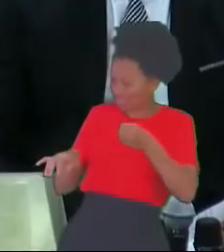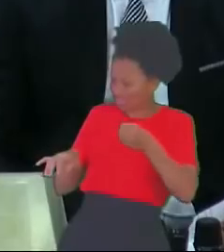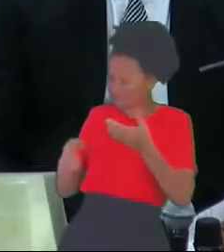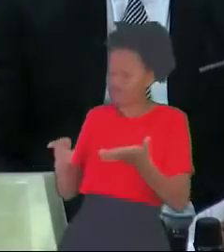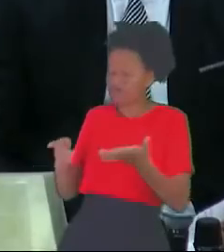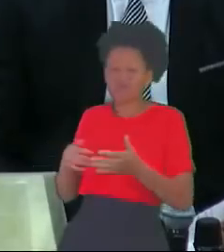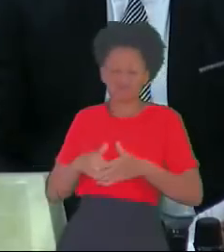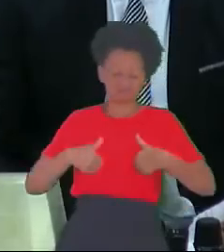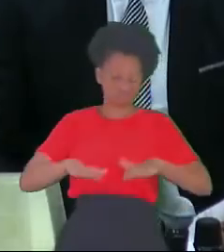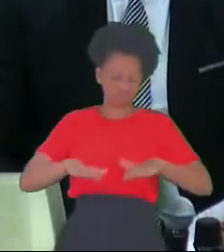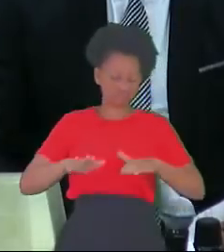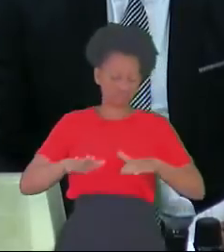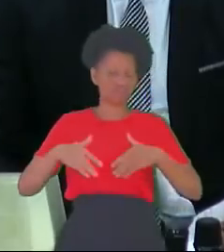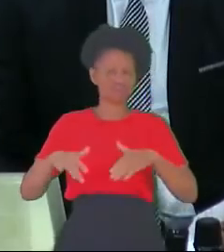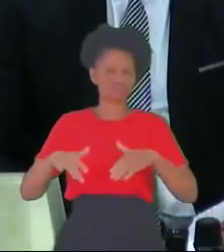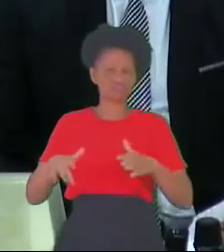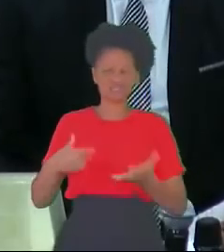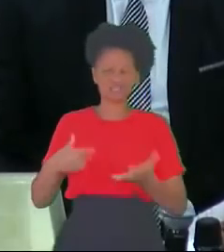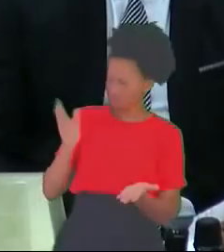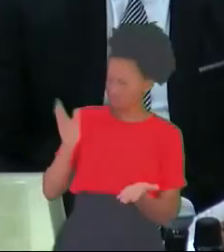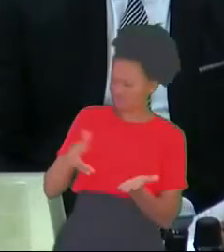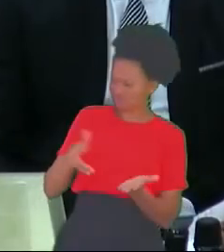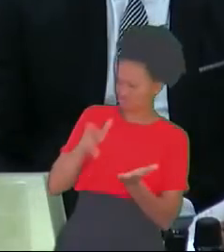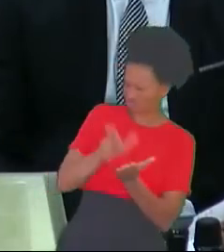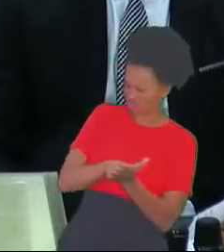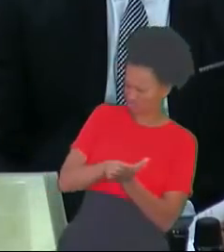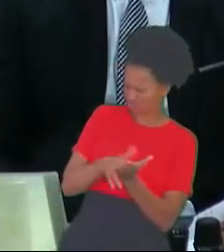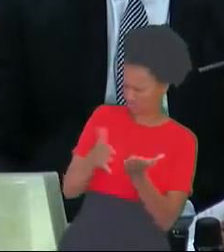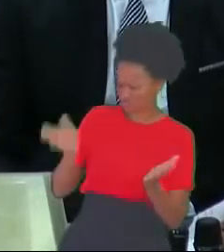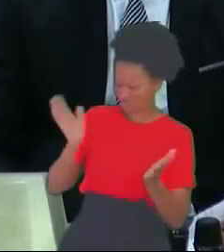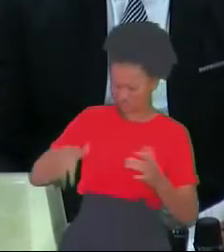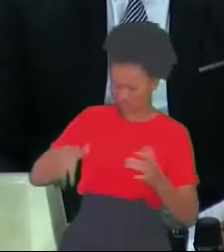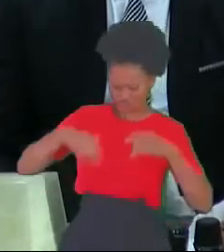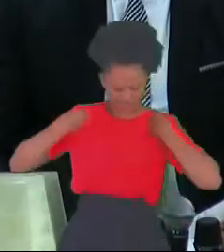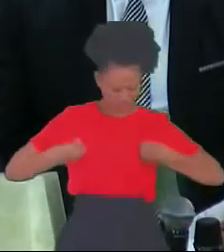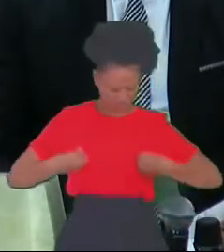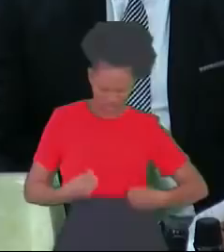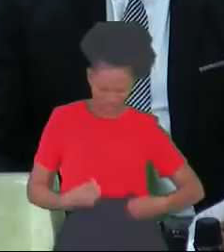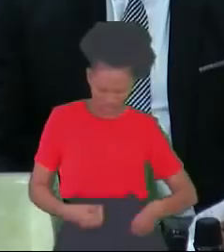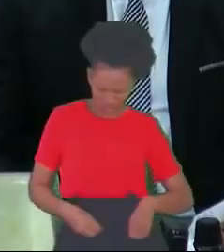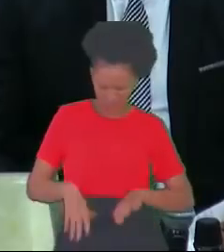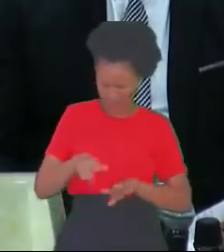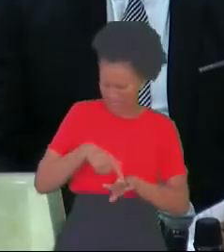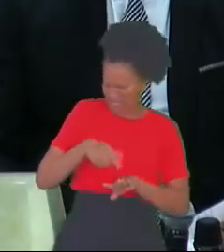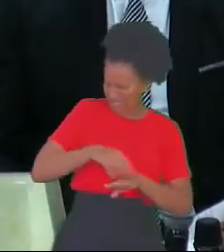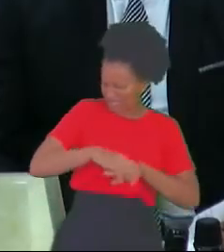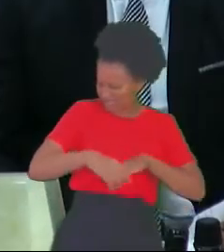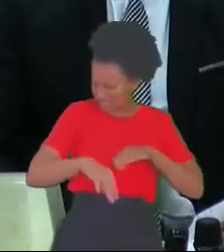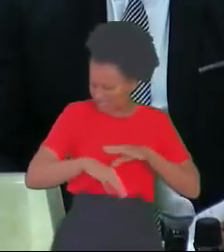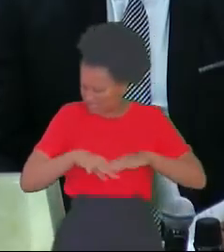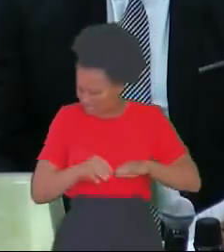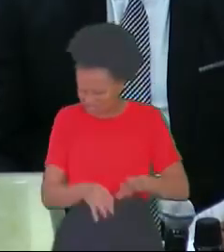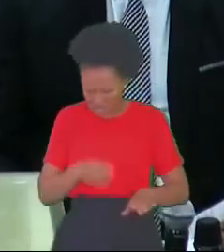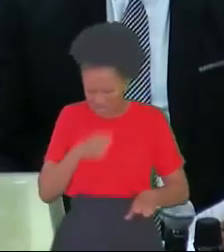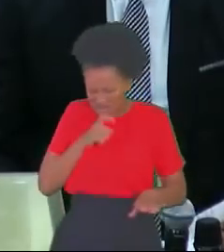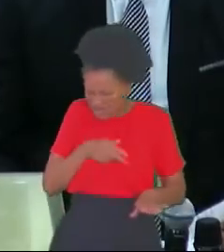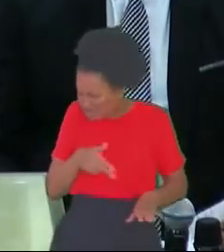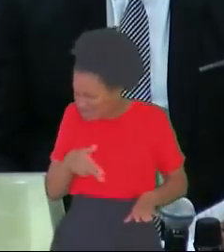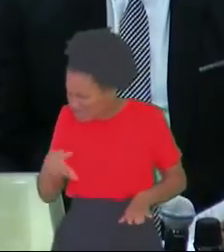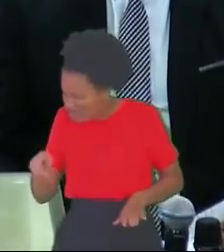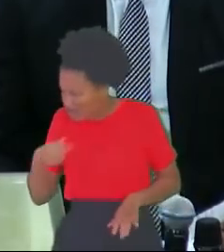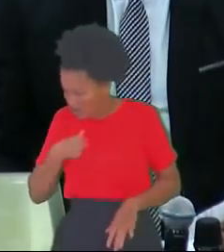negligência. Isso já pensou? Eu já deitei, eu já vesti minha camisola, eu já descalcei, o chão está frio, eu não vou me